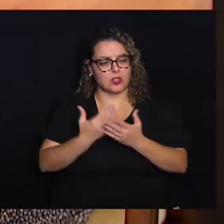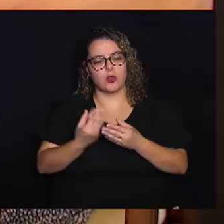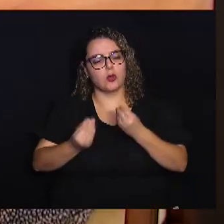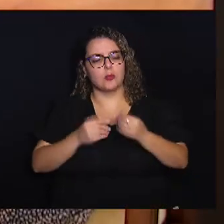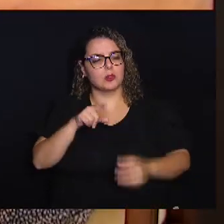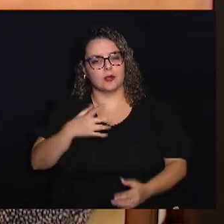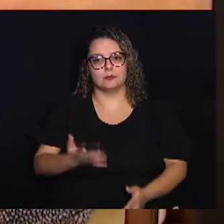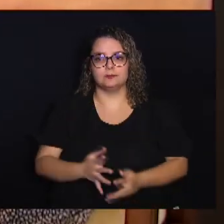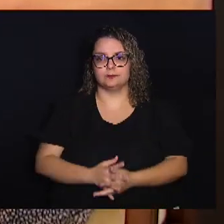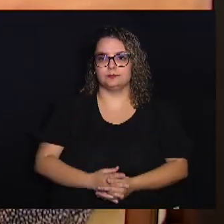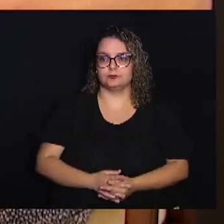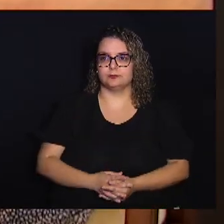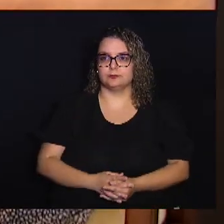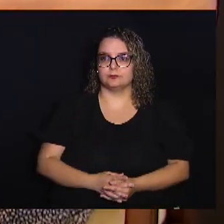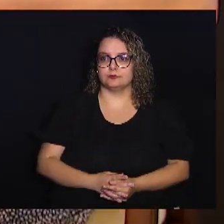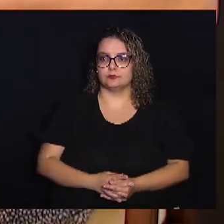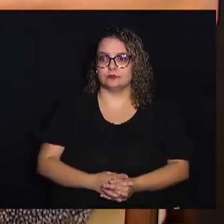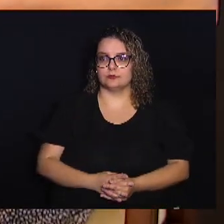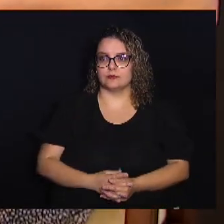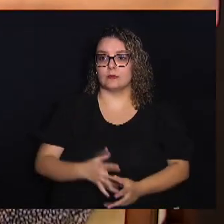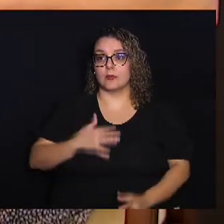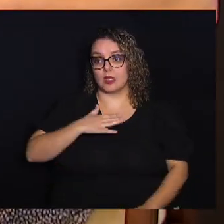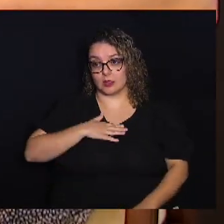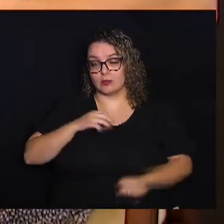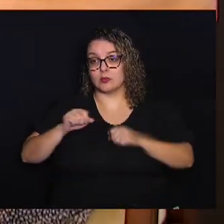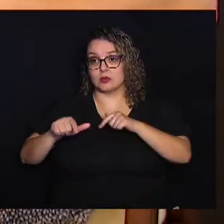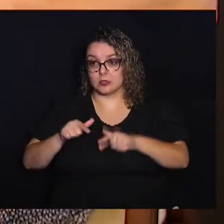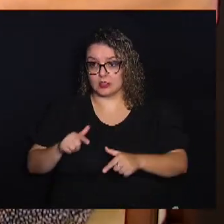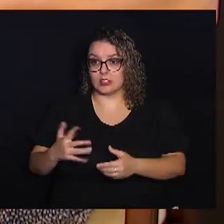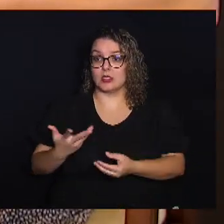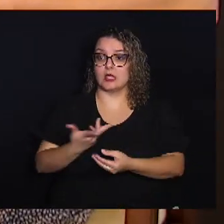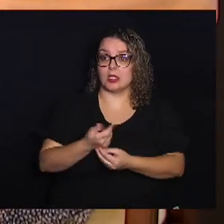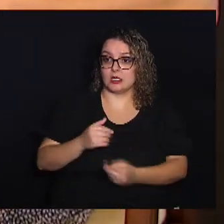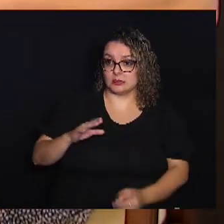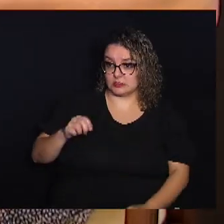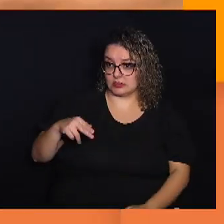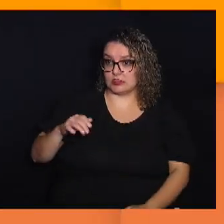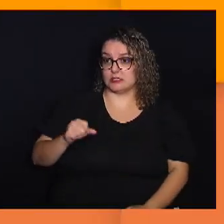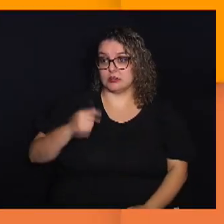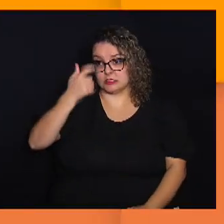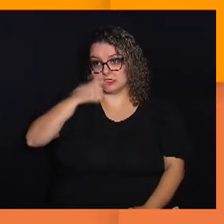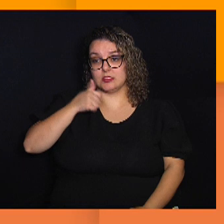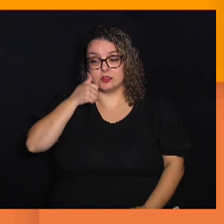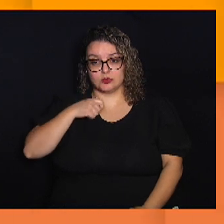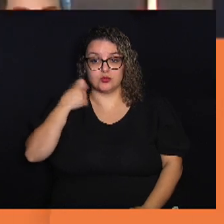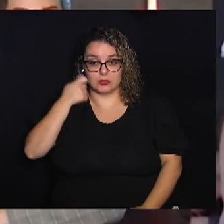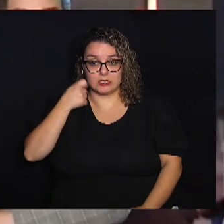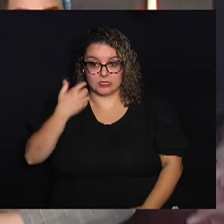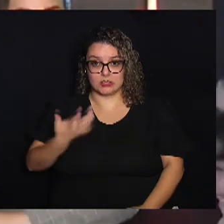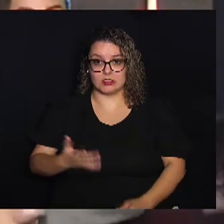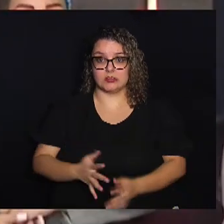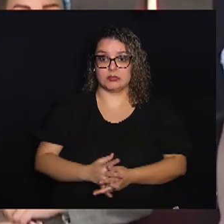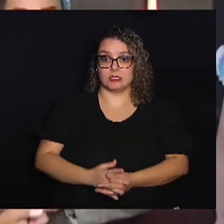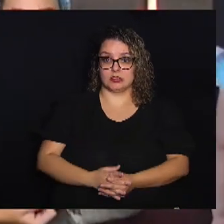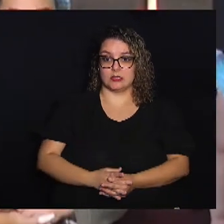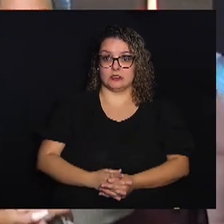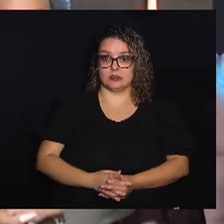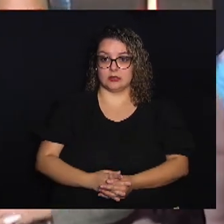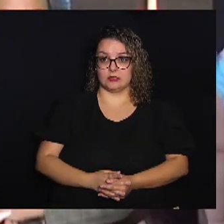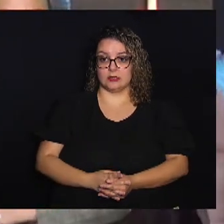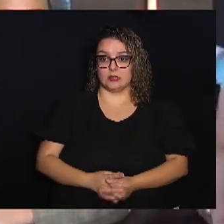é? A minha formação é em artes cênicas, né? Sou atriz. Eu